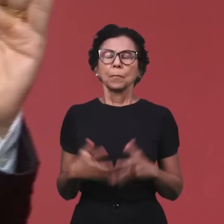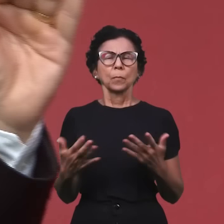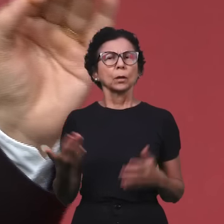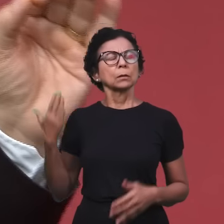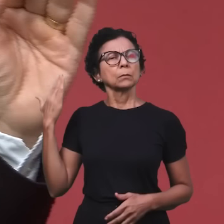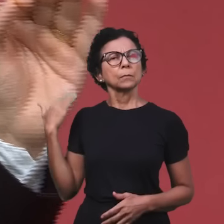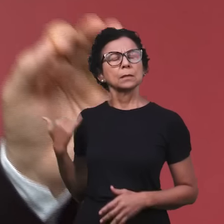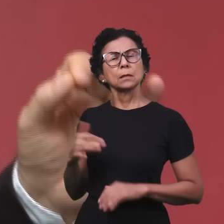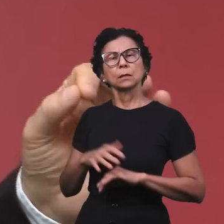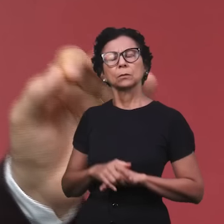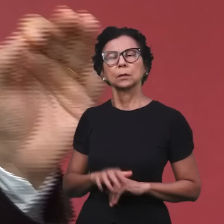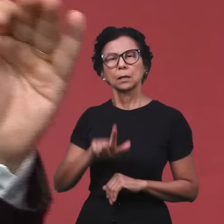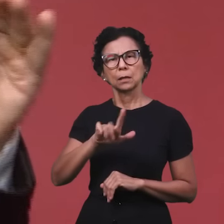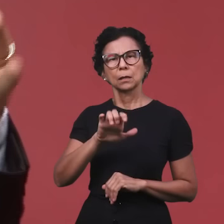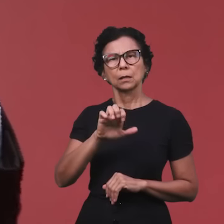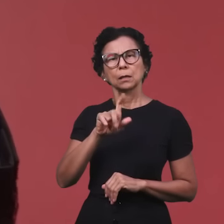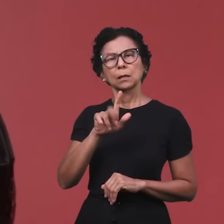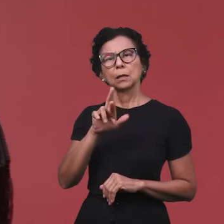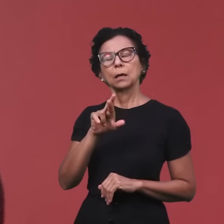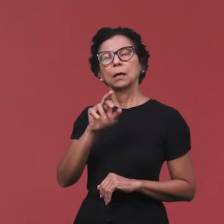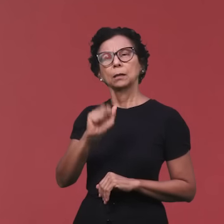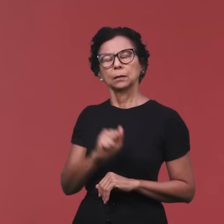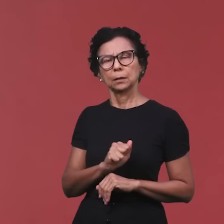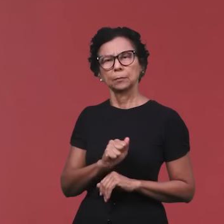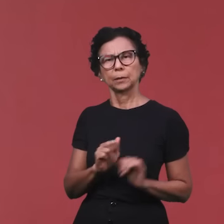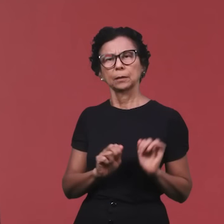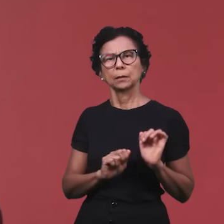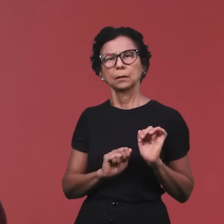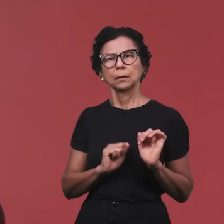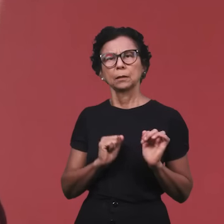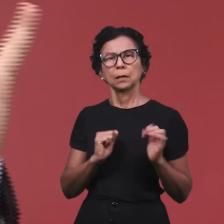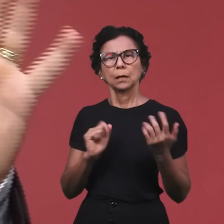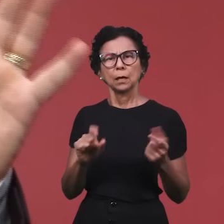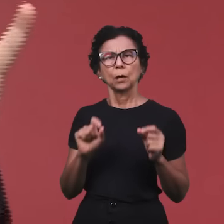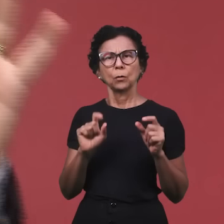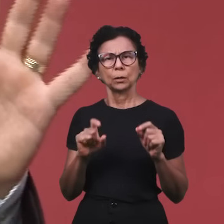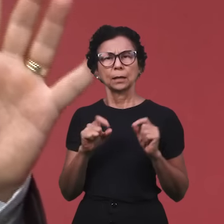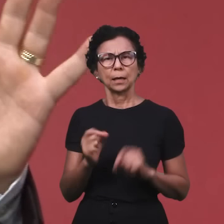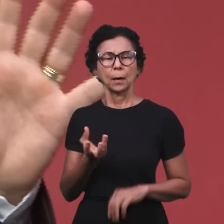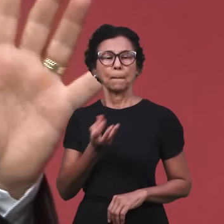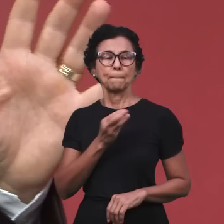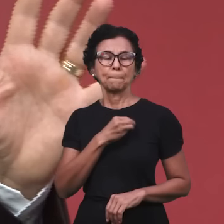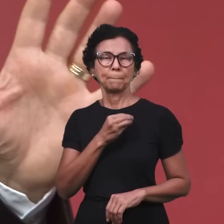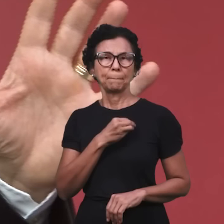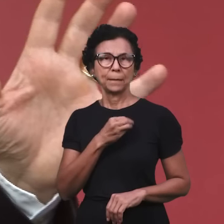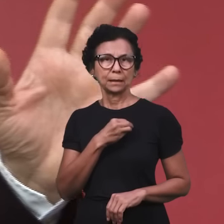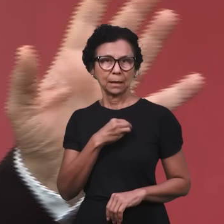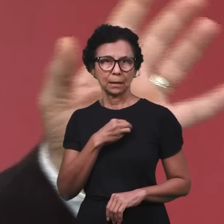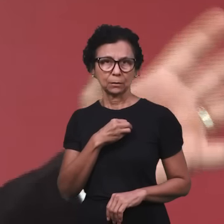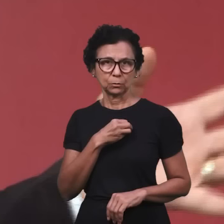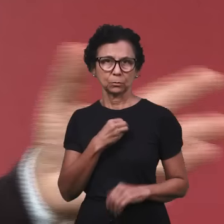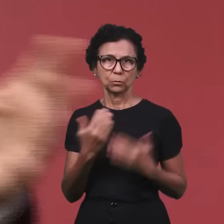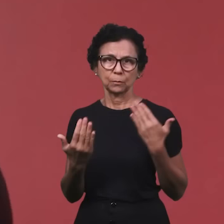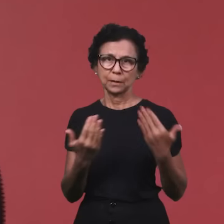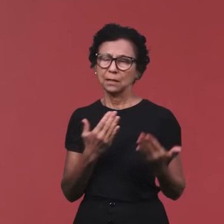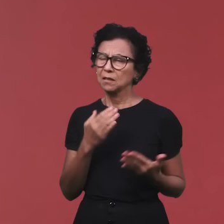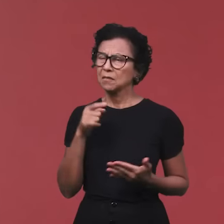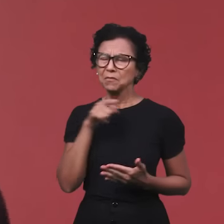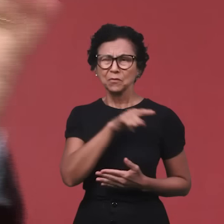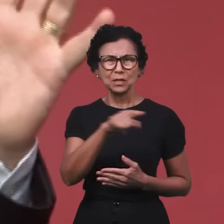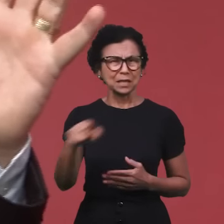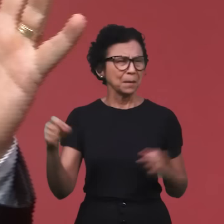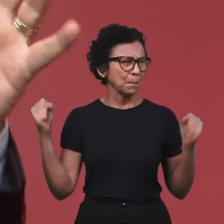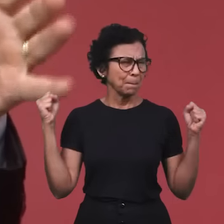ela identifica na palavra daquilo que fala do pecado. Ou seja, todo o sucesso que o homem pode alcançar, todo o sucesso do